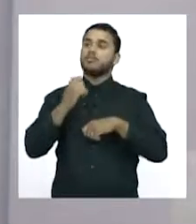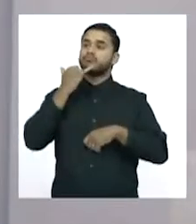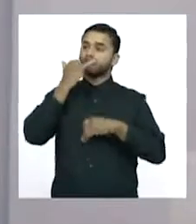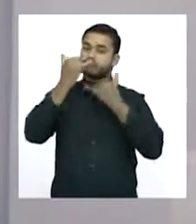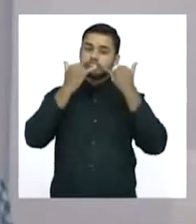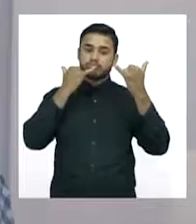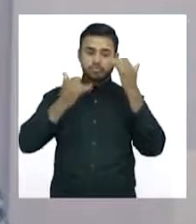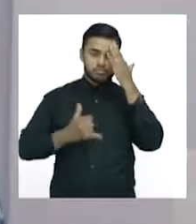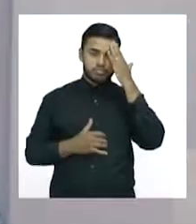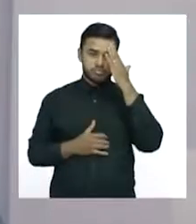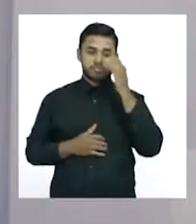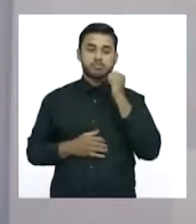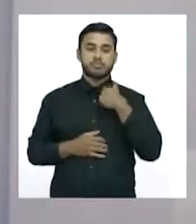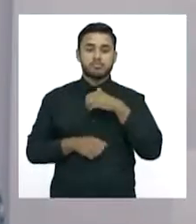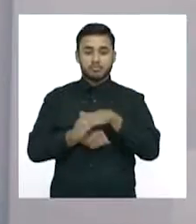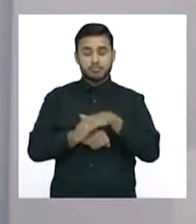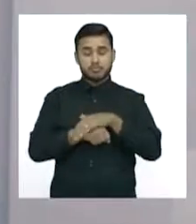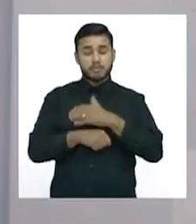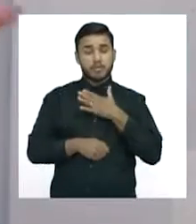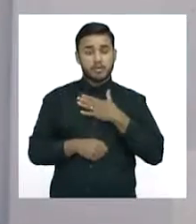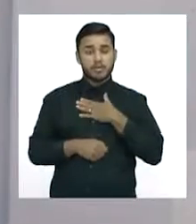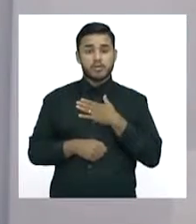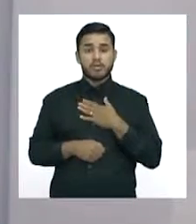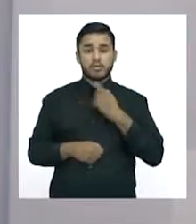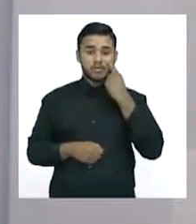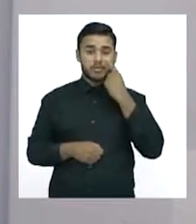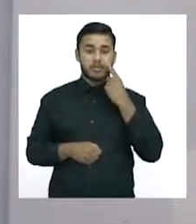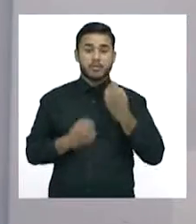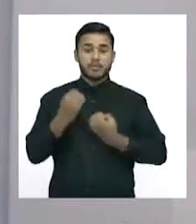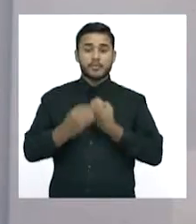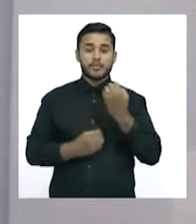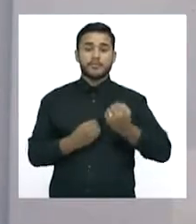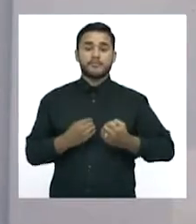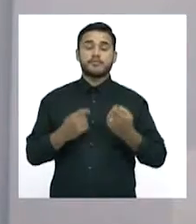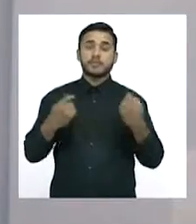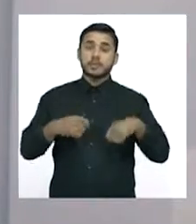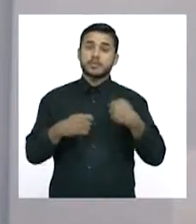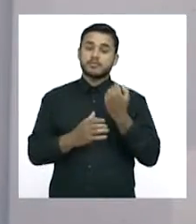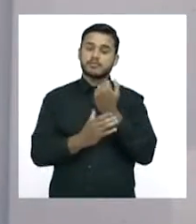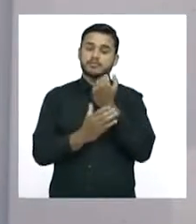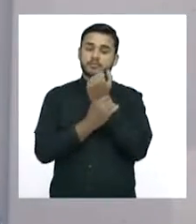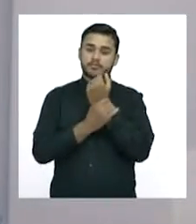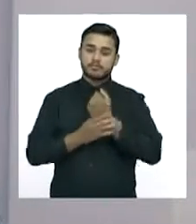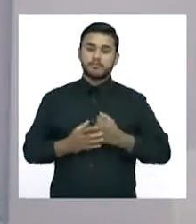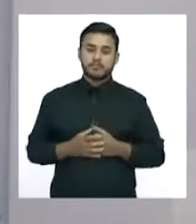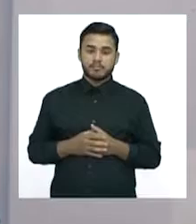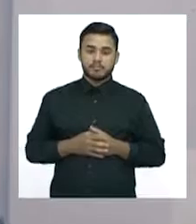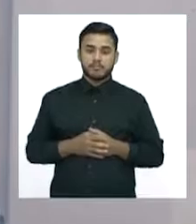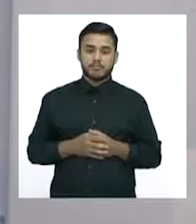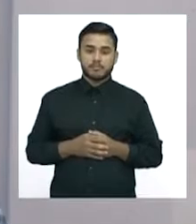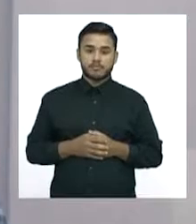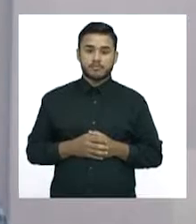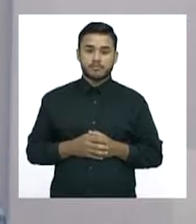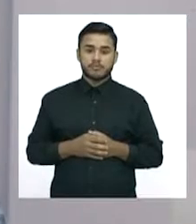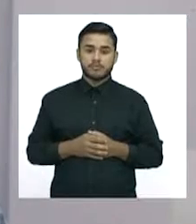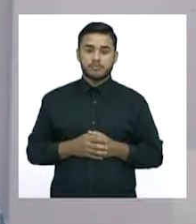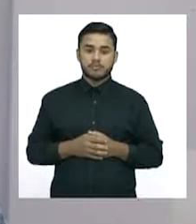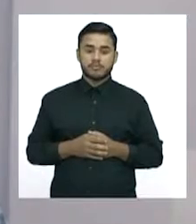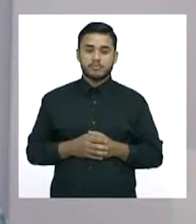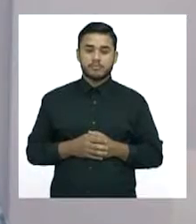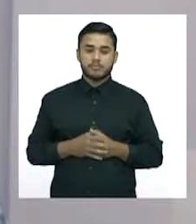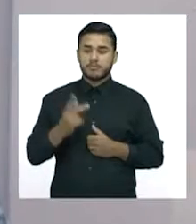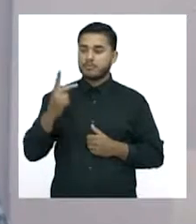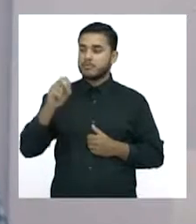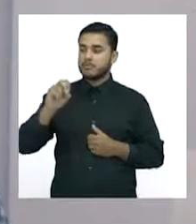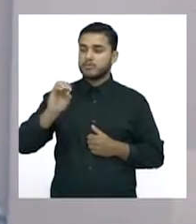quiser manualmente proteger a sua casa, telando ou de outra forma, é o ideal. E aí chama a atenção. A maioria desses animais, não só o pombo,